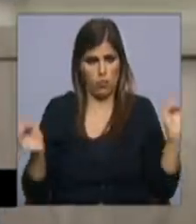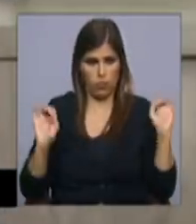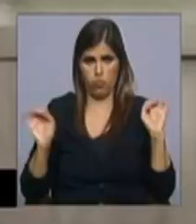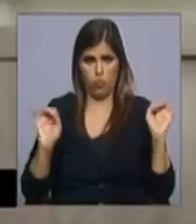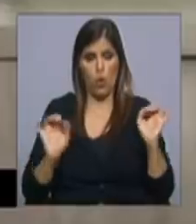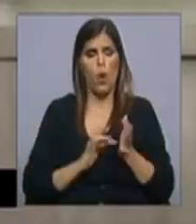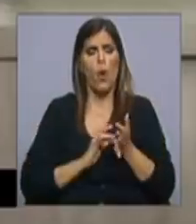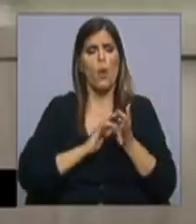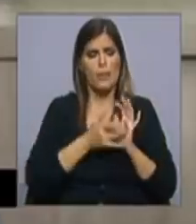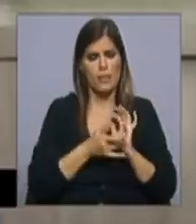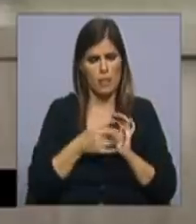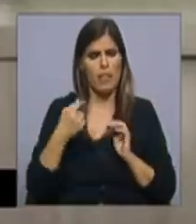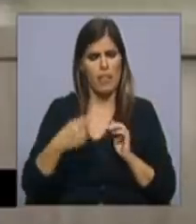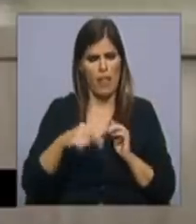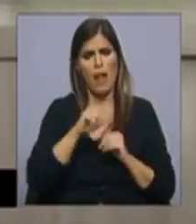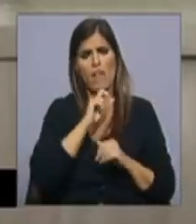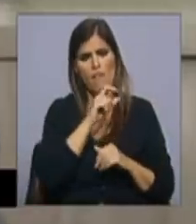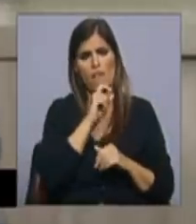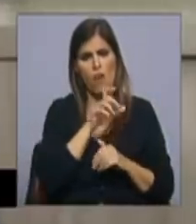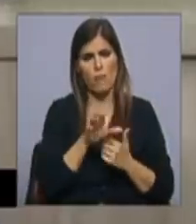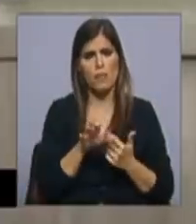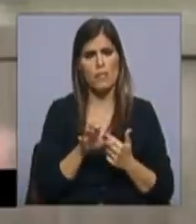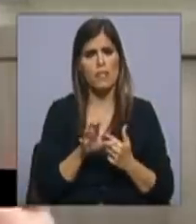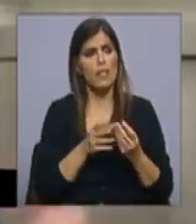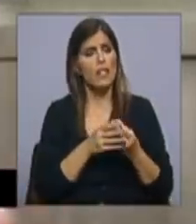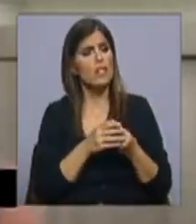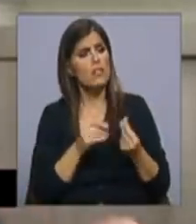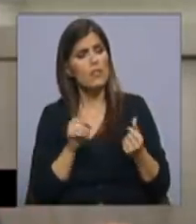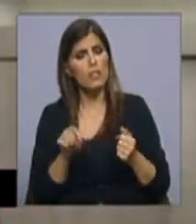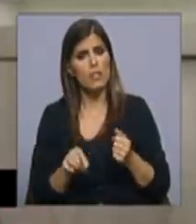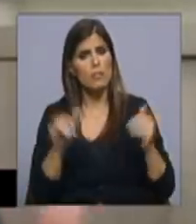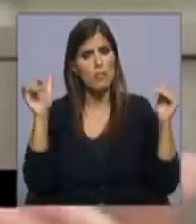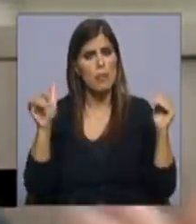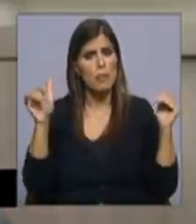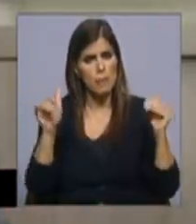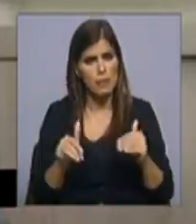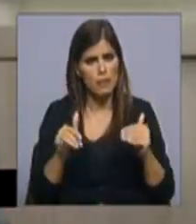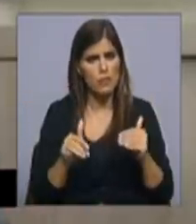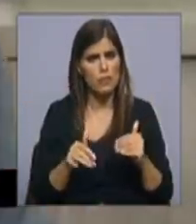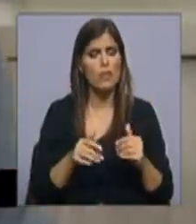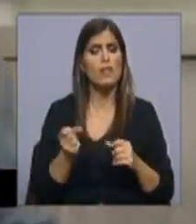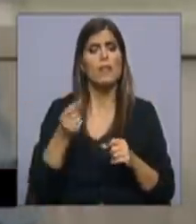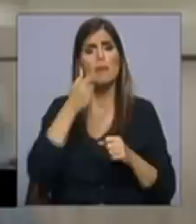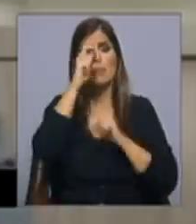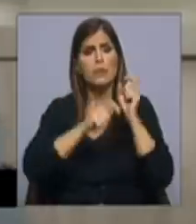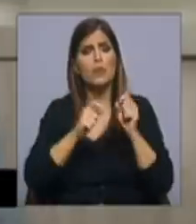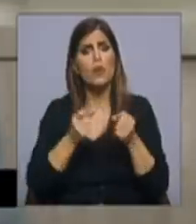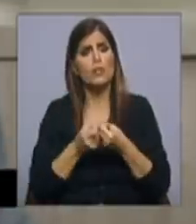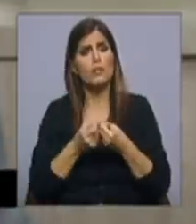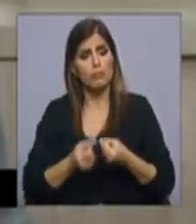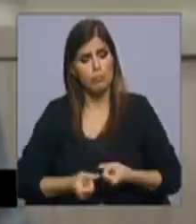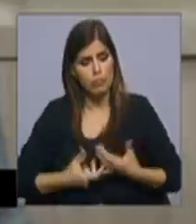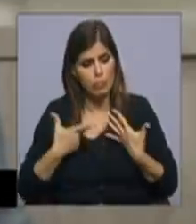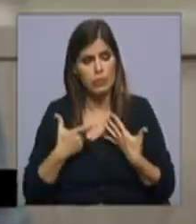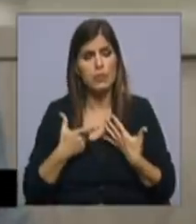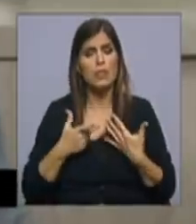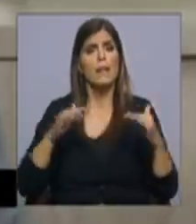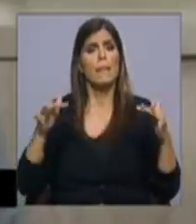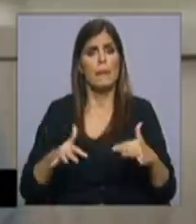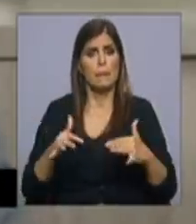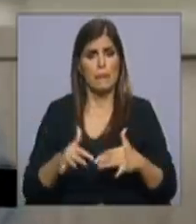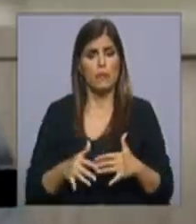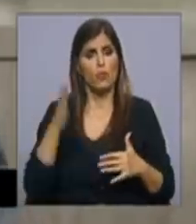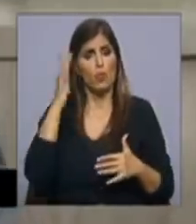de encontrar soluções para amenizar o sofrimento, diminuir a quantidade de pessoas contaminadas e diminuir a quantidade de